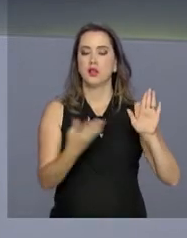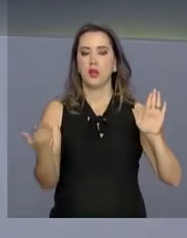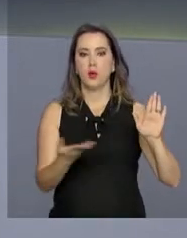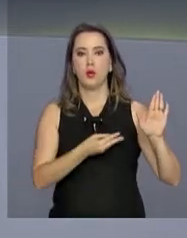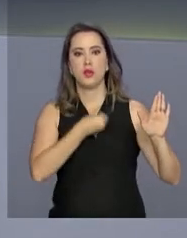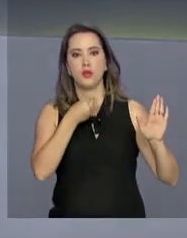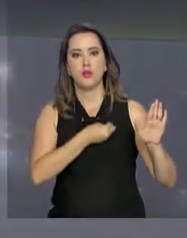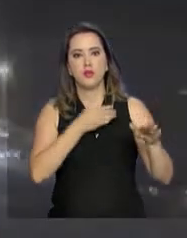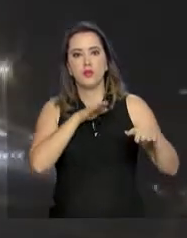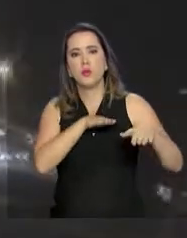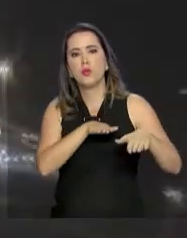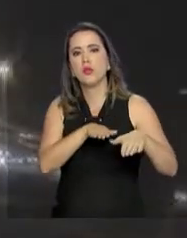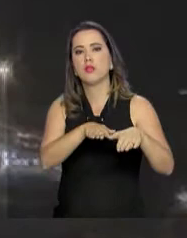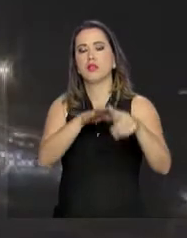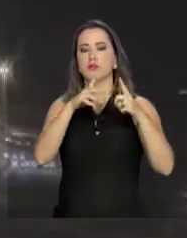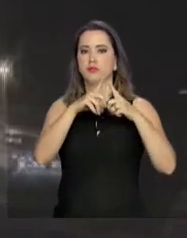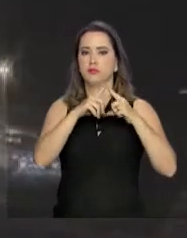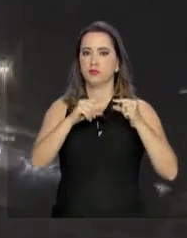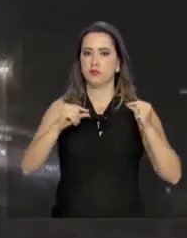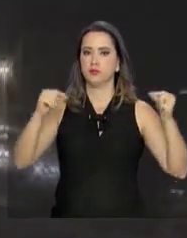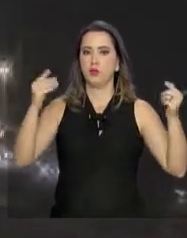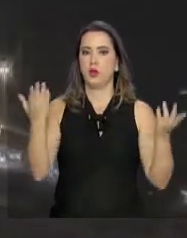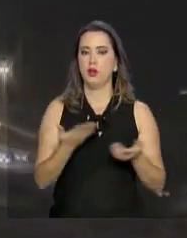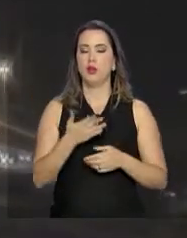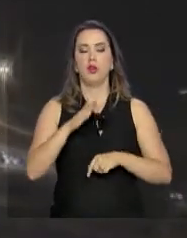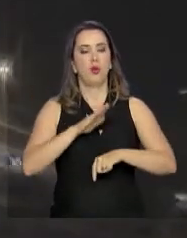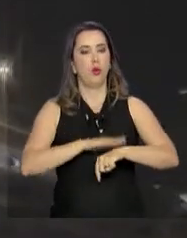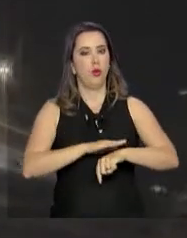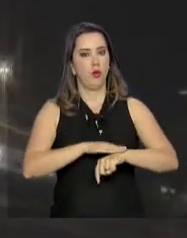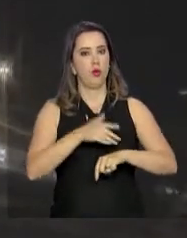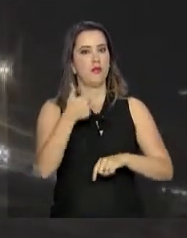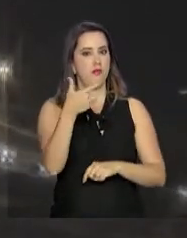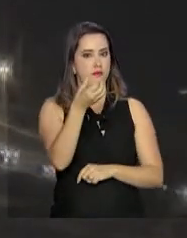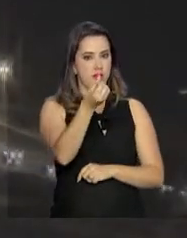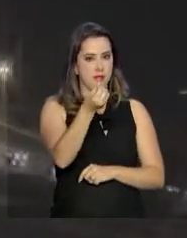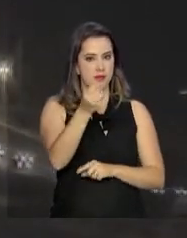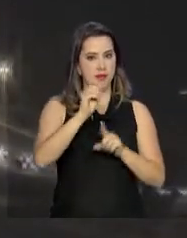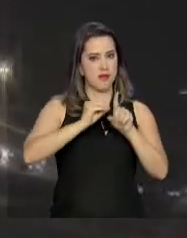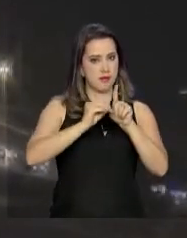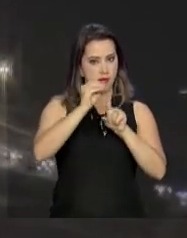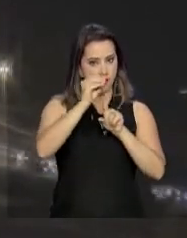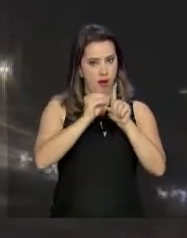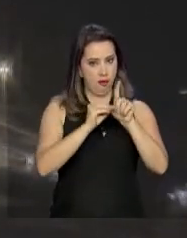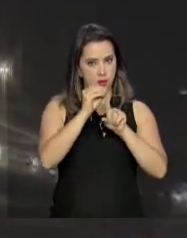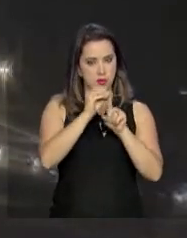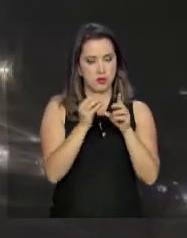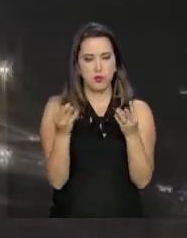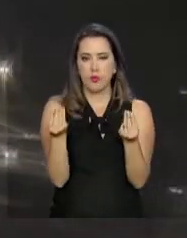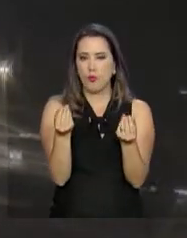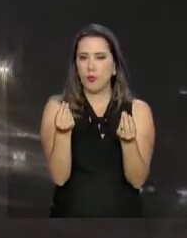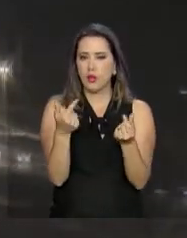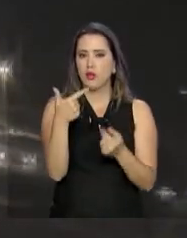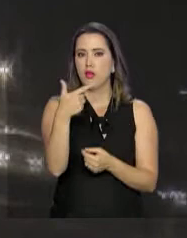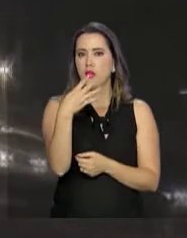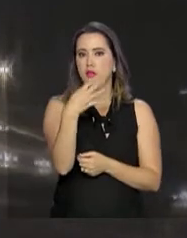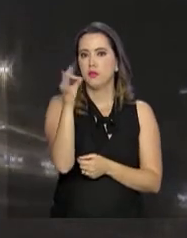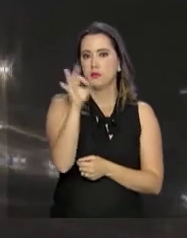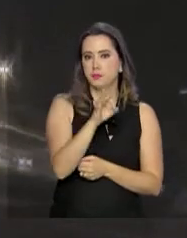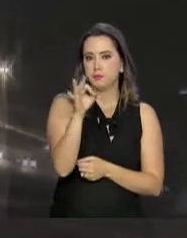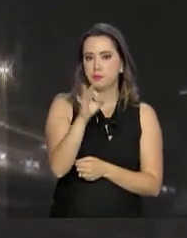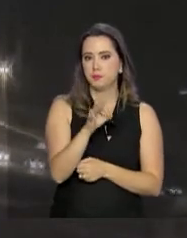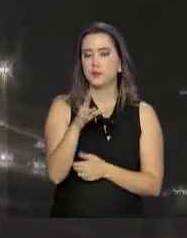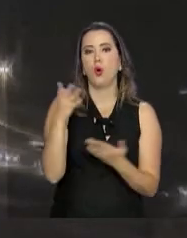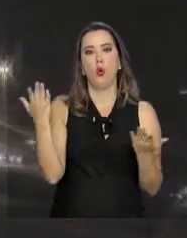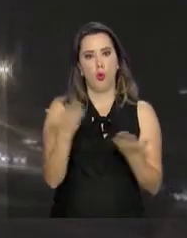do trânsito de brasília neste momento faz 26 graus ea umidade relativa do ar está em 24% a